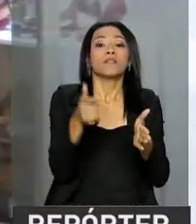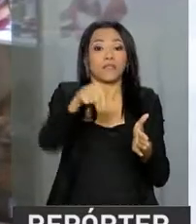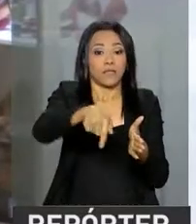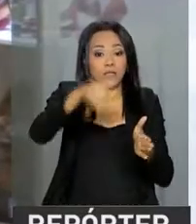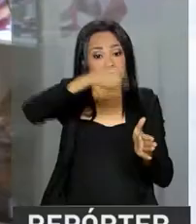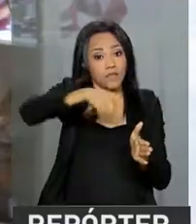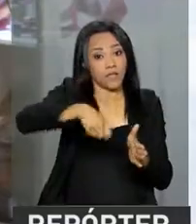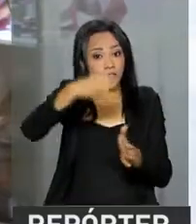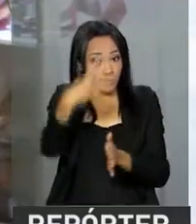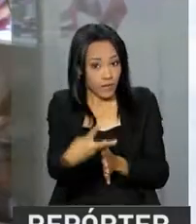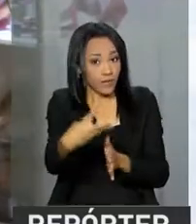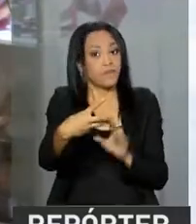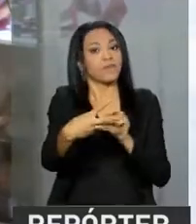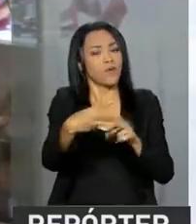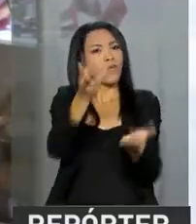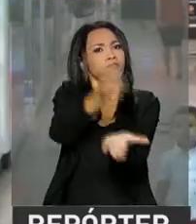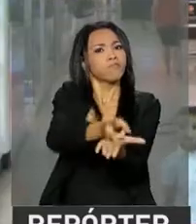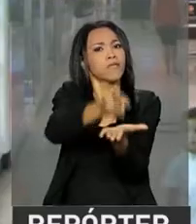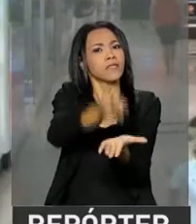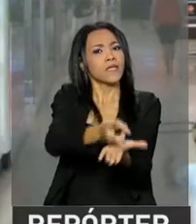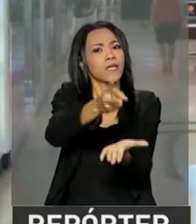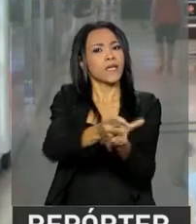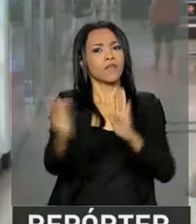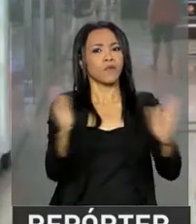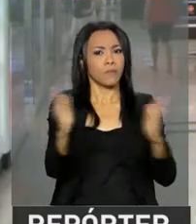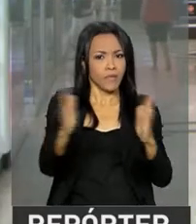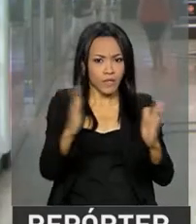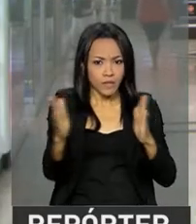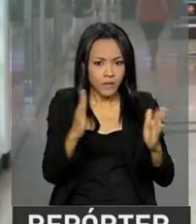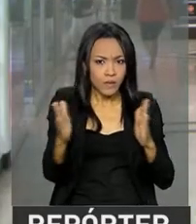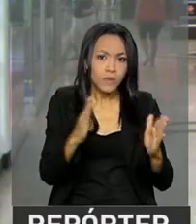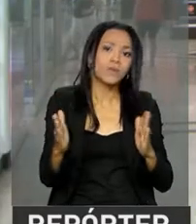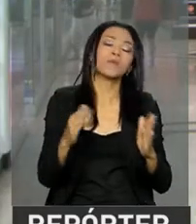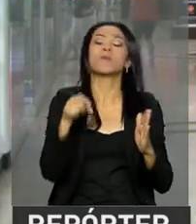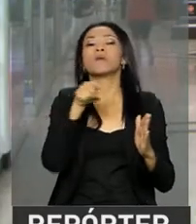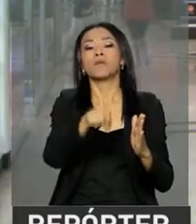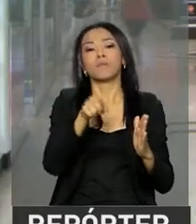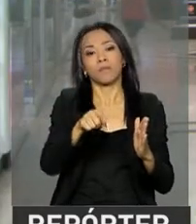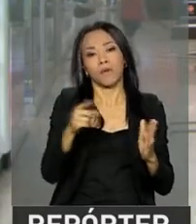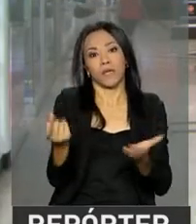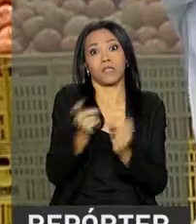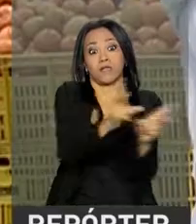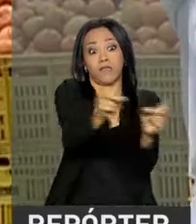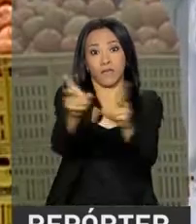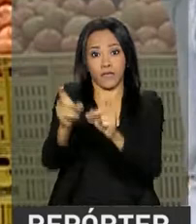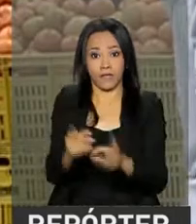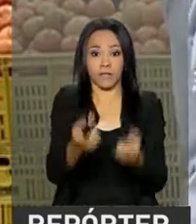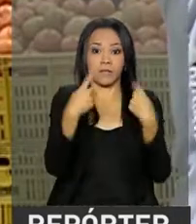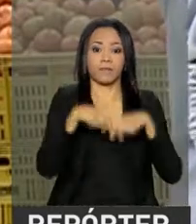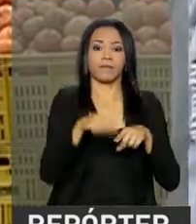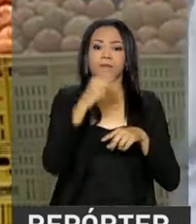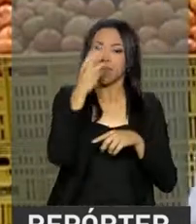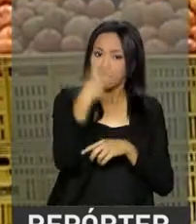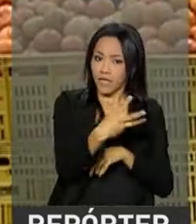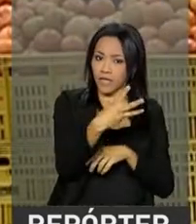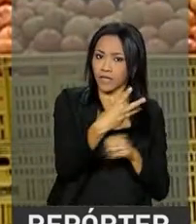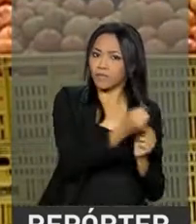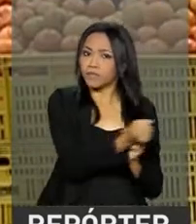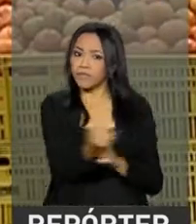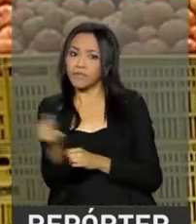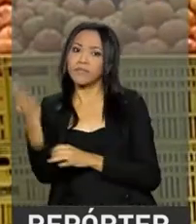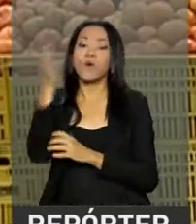ficou praticamente estável tanto para o volume quanto para a receita nominal de vendas três das oito atividades pesquisadas